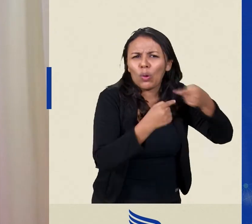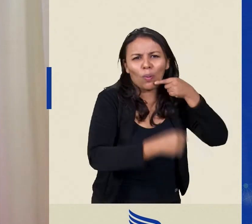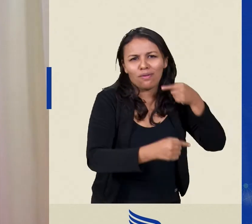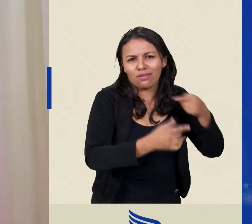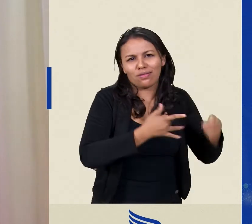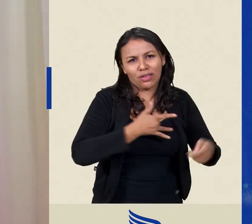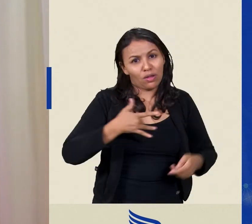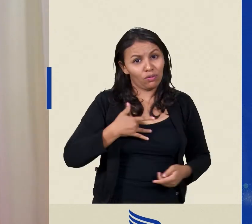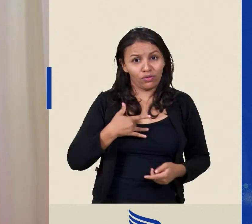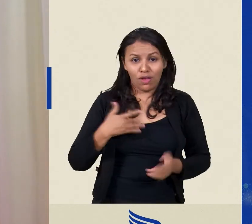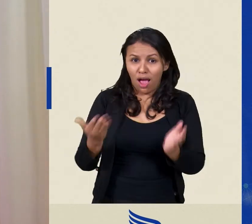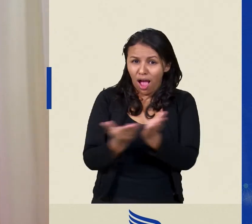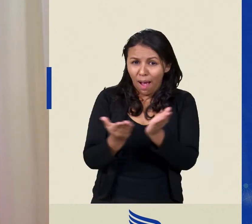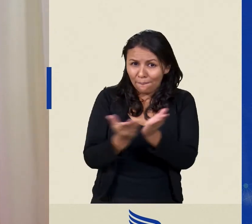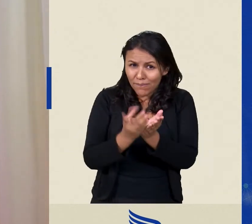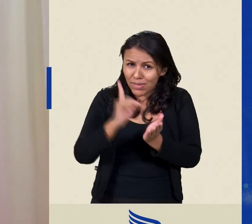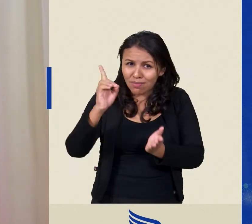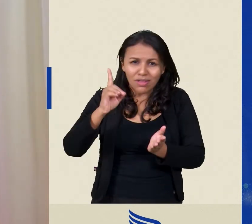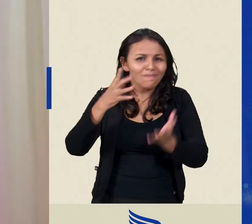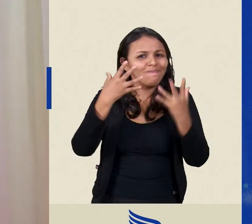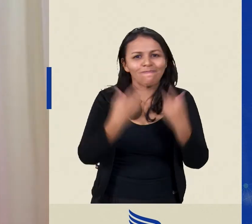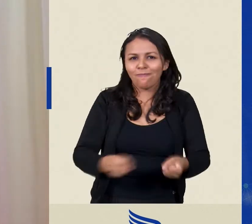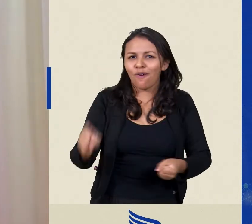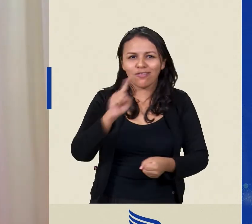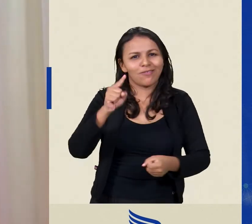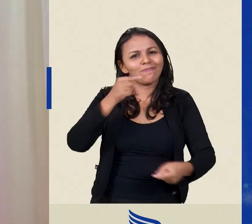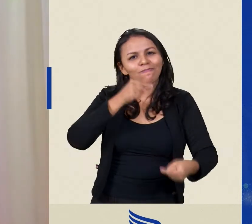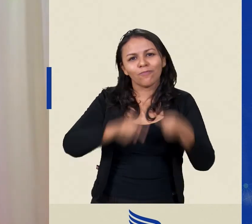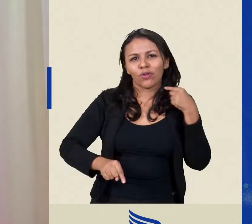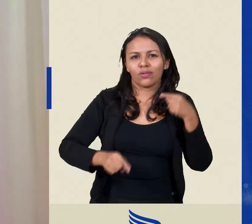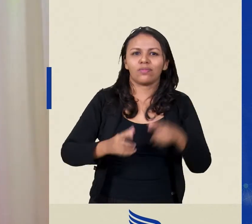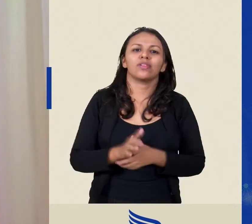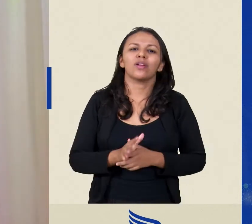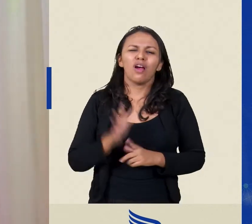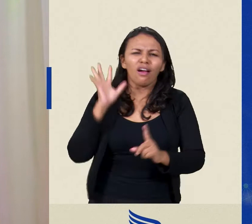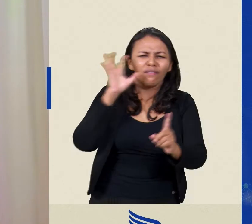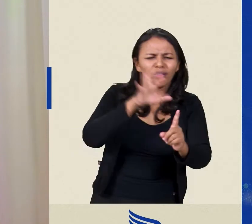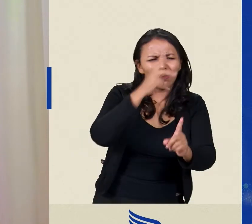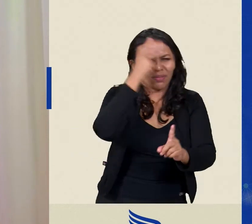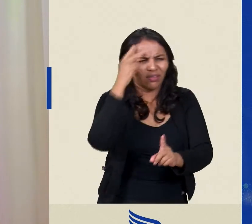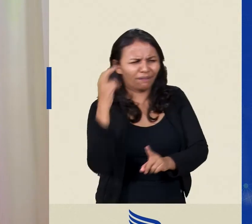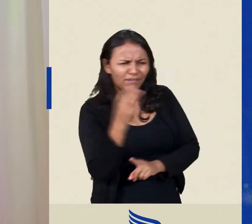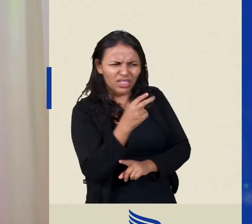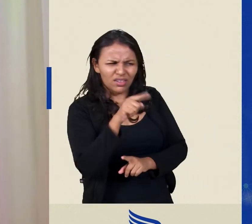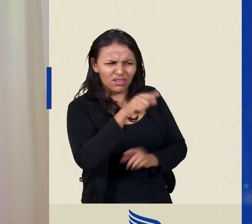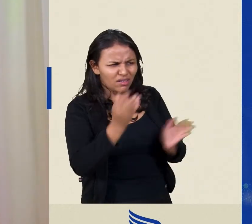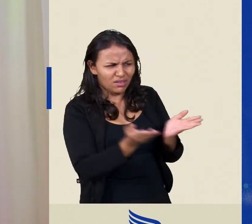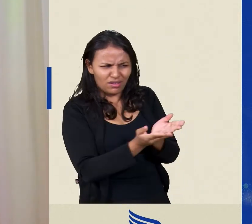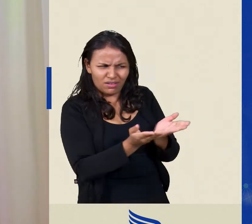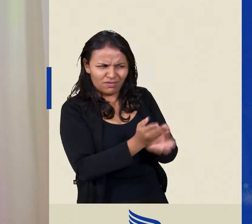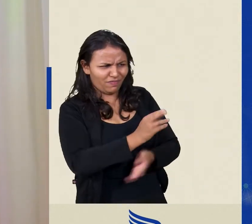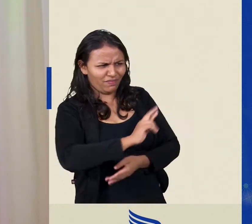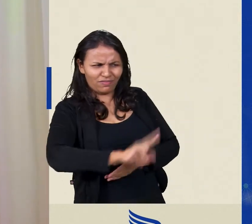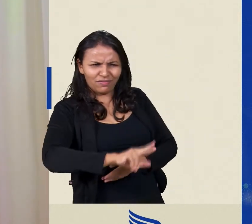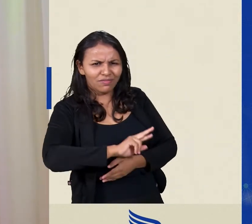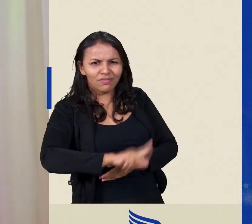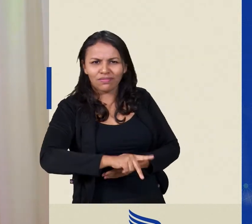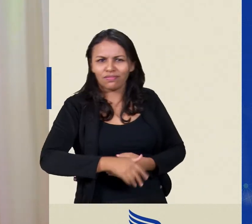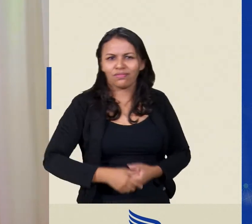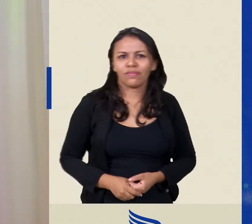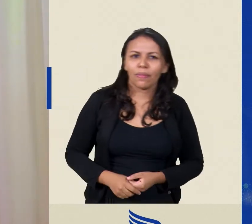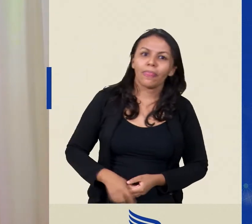Deus. Através disso, exercemos influência negativa sobre outros e teremos que responder